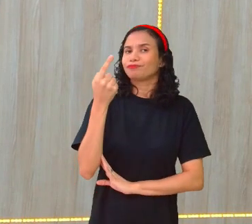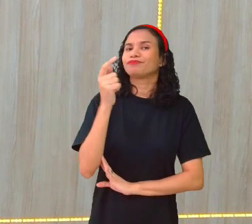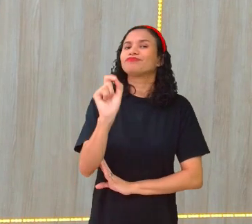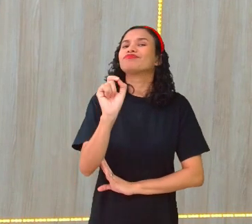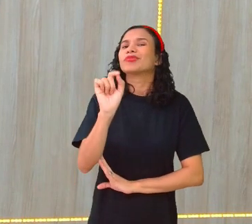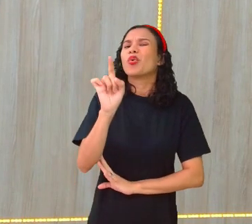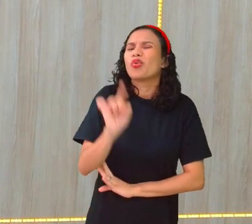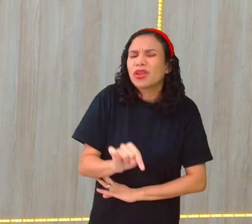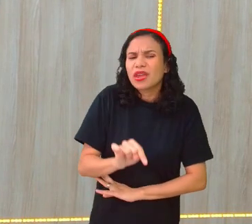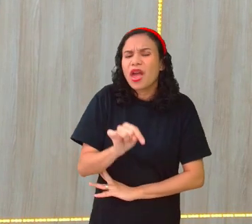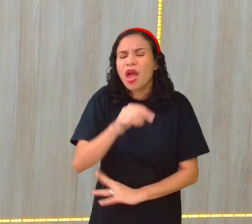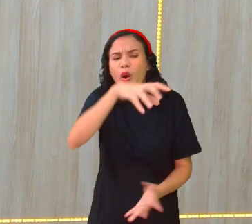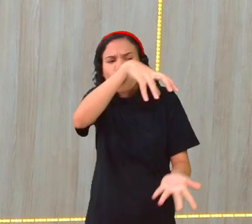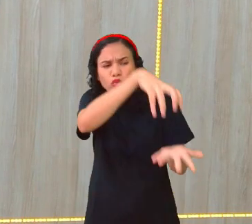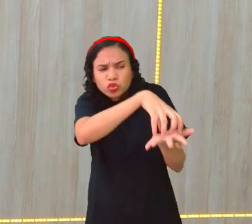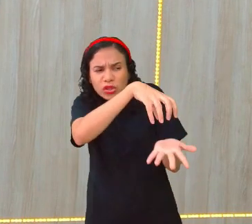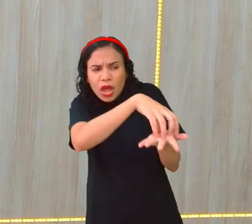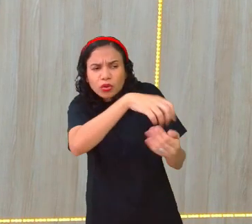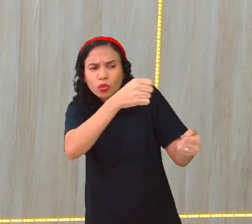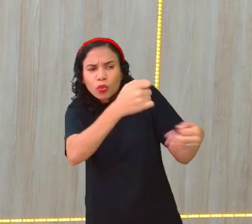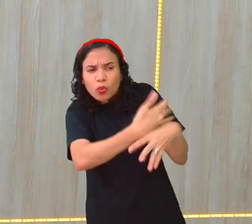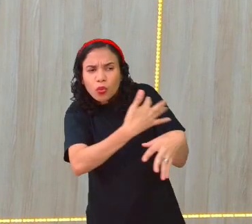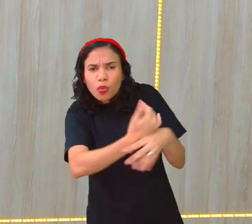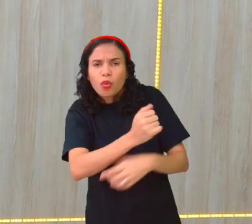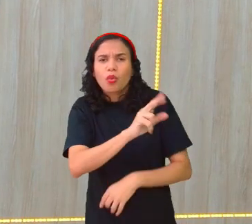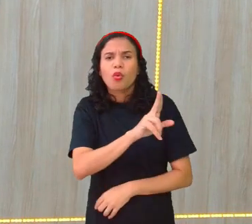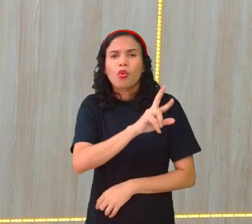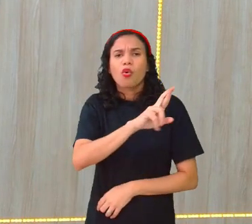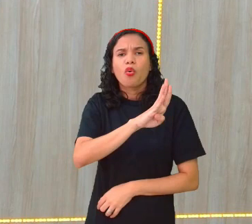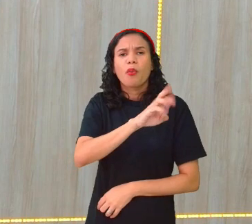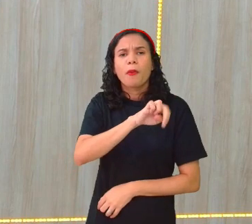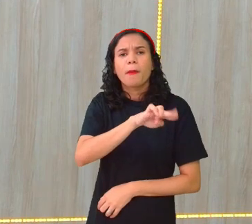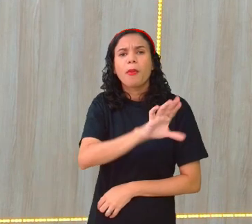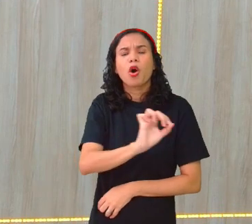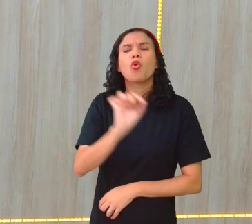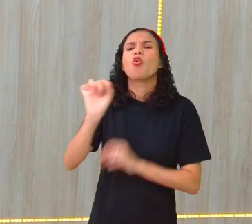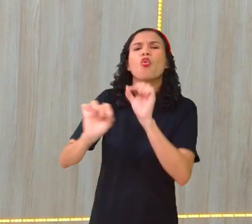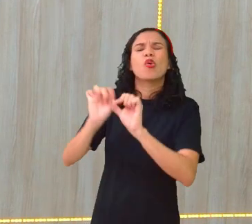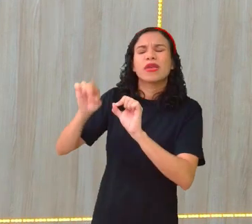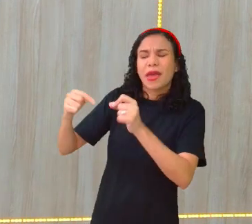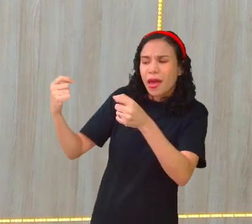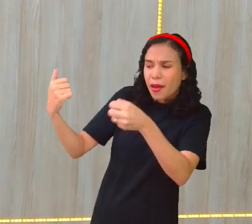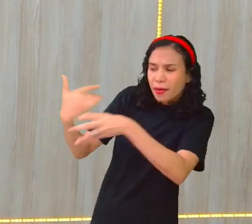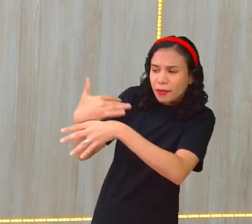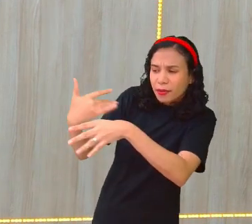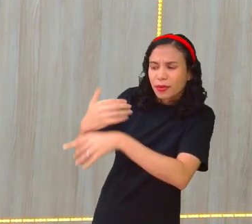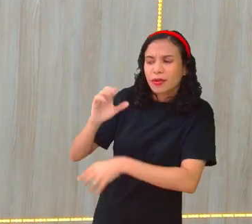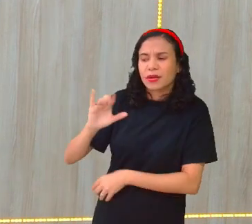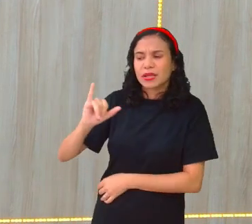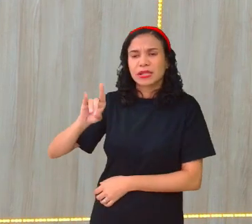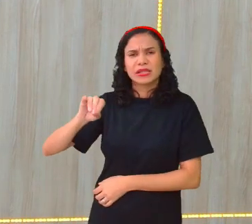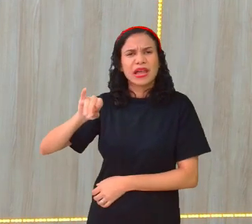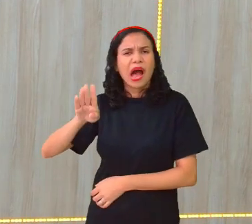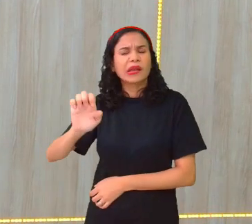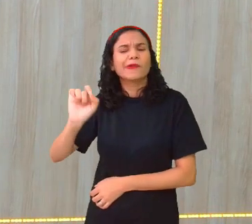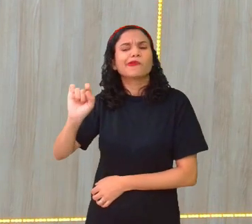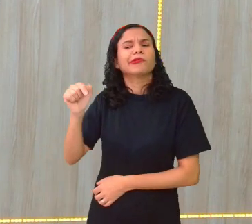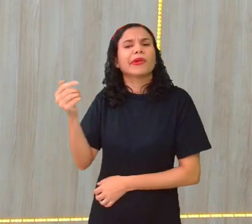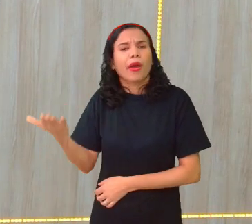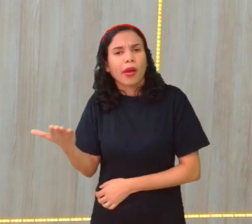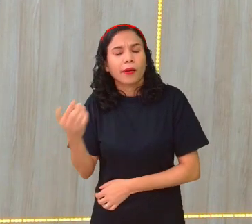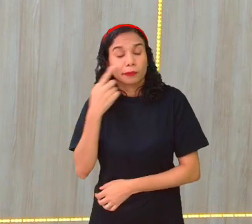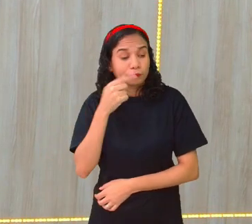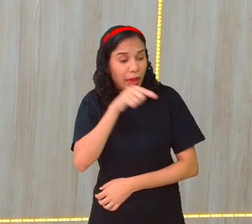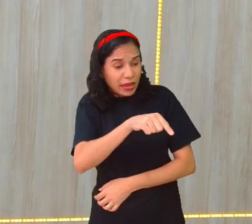o que seria um centro urbano, o que seria uma cidade. Vamos ver que importância esses centros